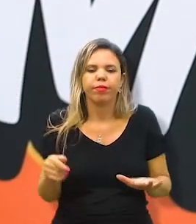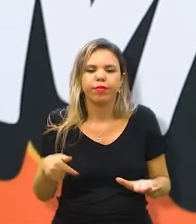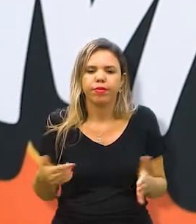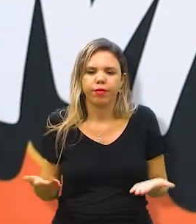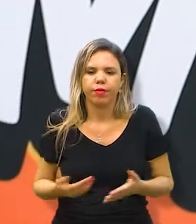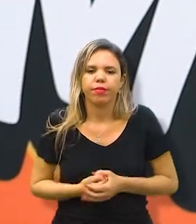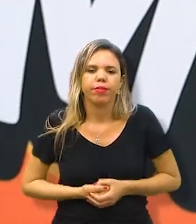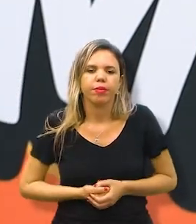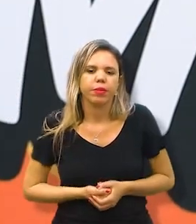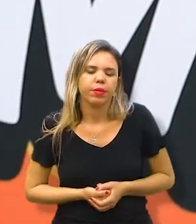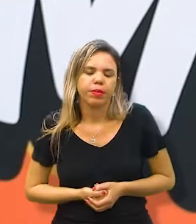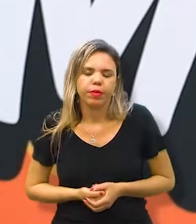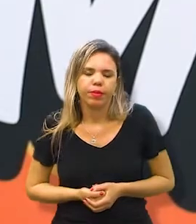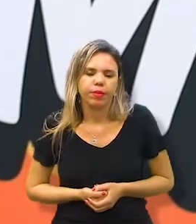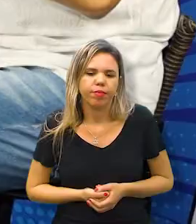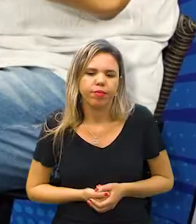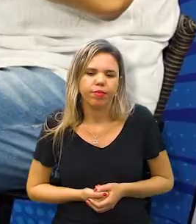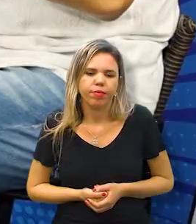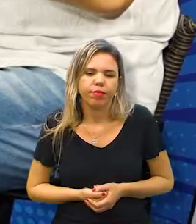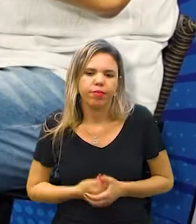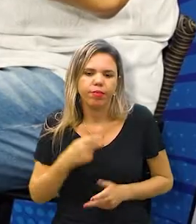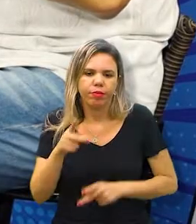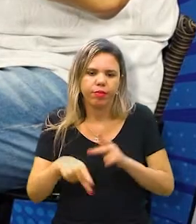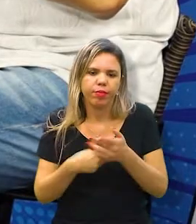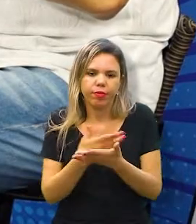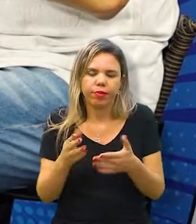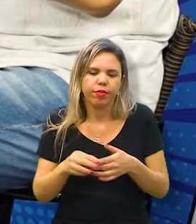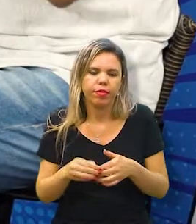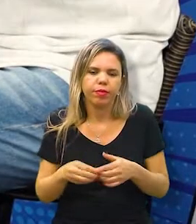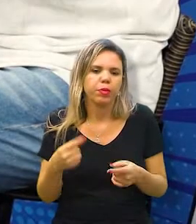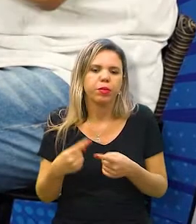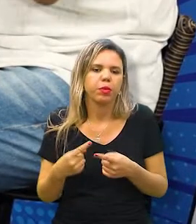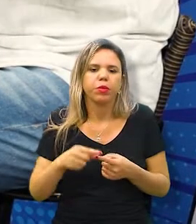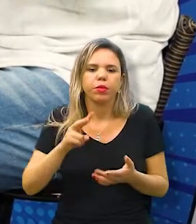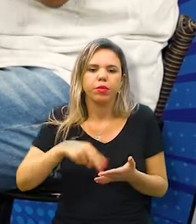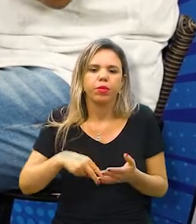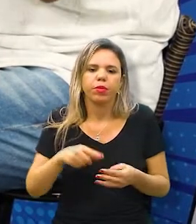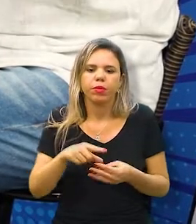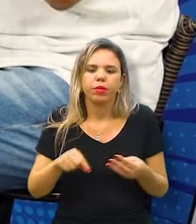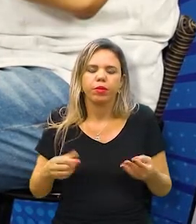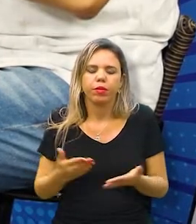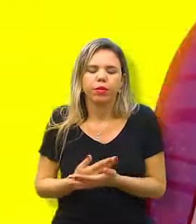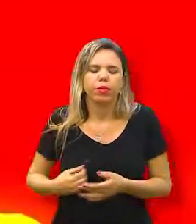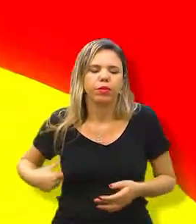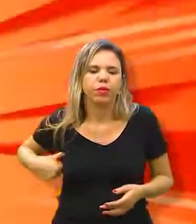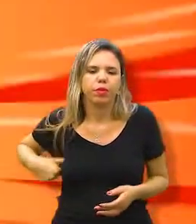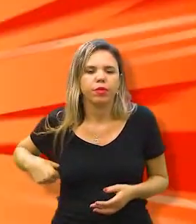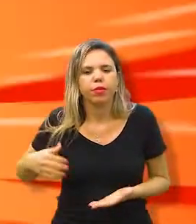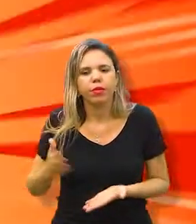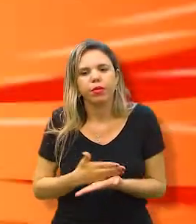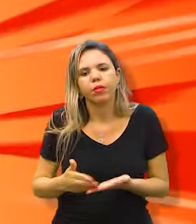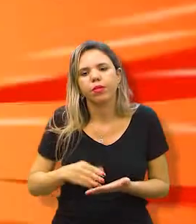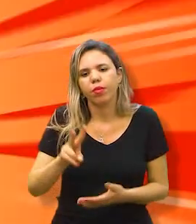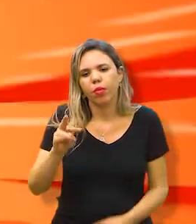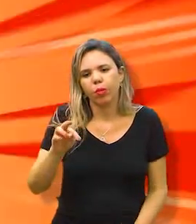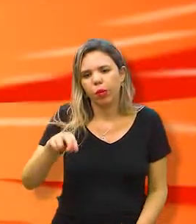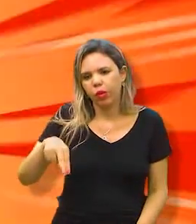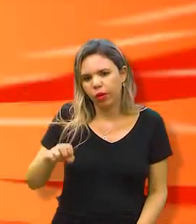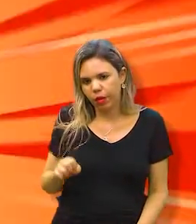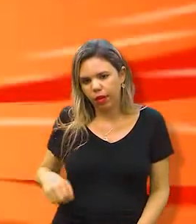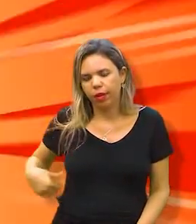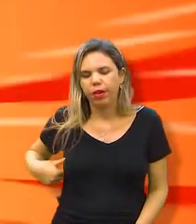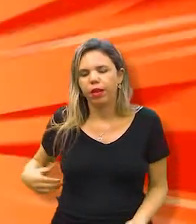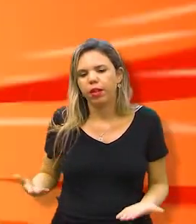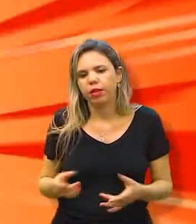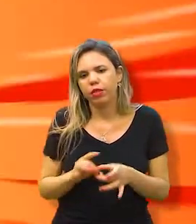perder a versão atual, não é, Mari? Então, pessoal, isso. Por que é que tem que ler a tríade, né? Já começar pelo